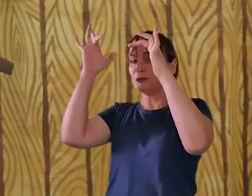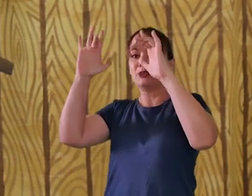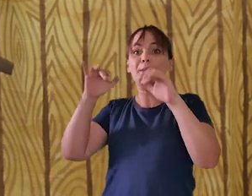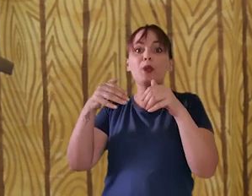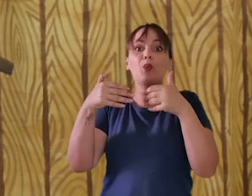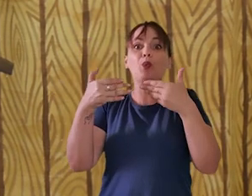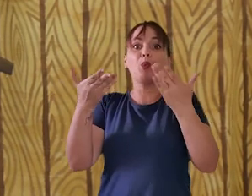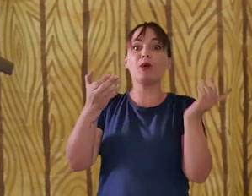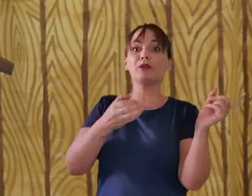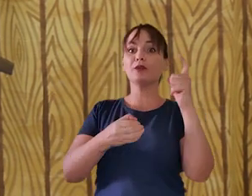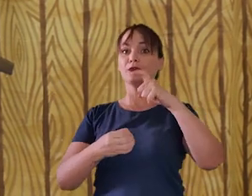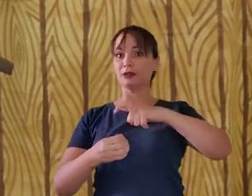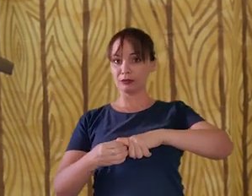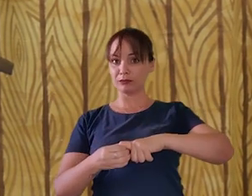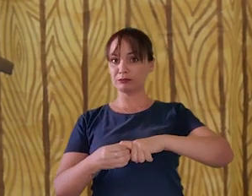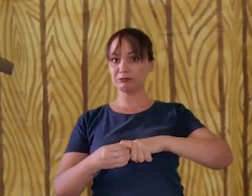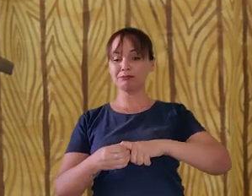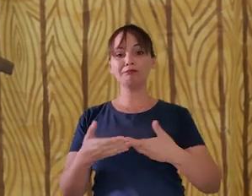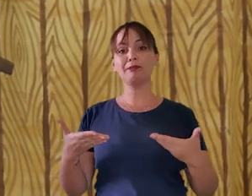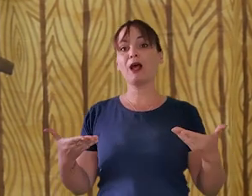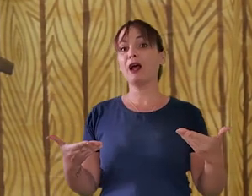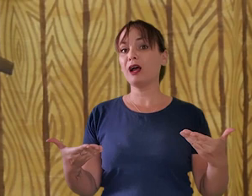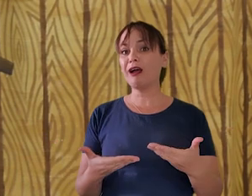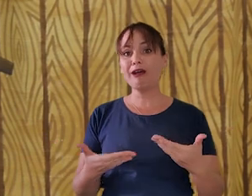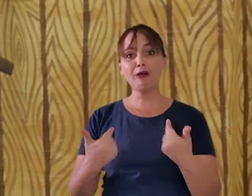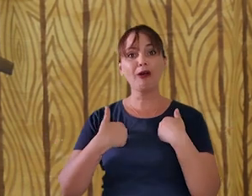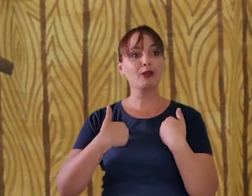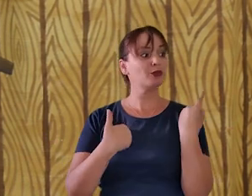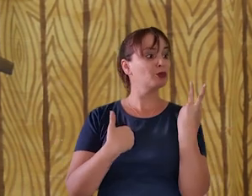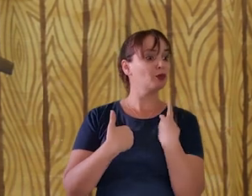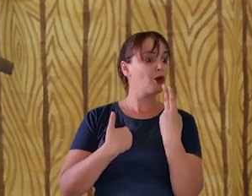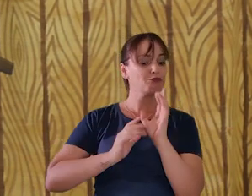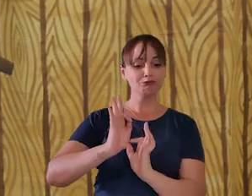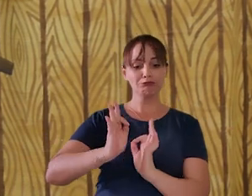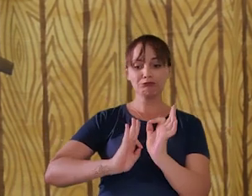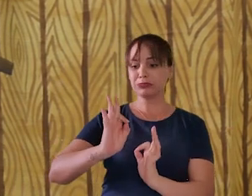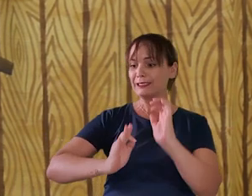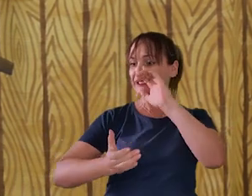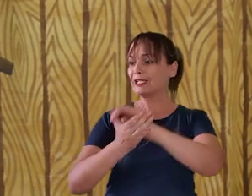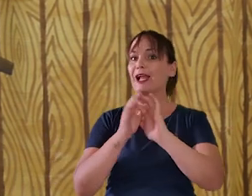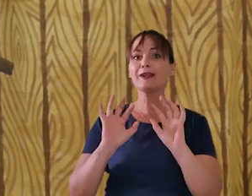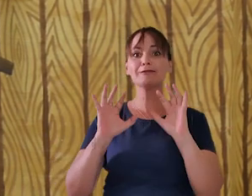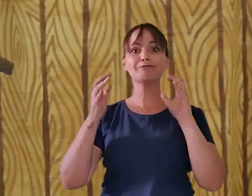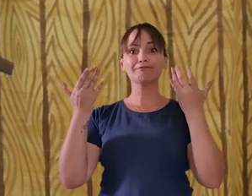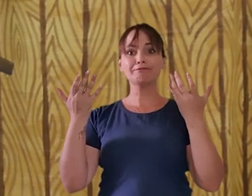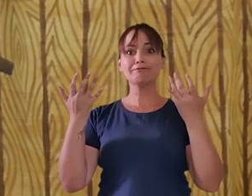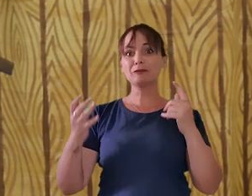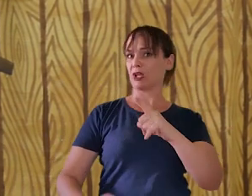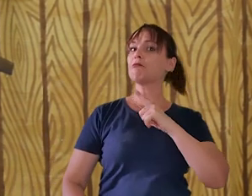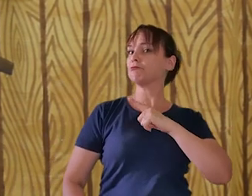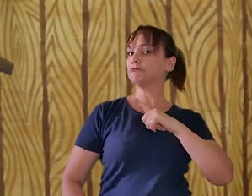vai voltar. Bem agora que a gente ia se casar, ia